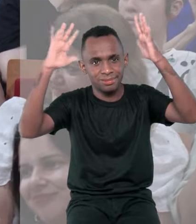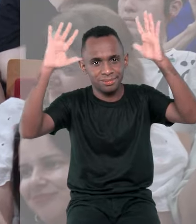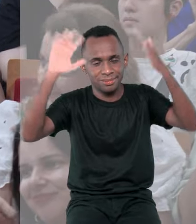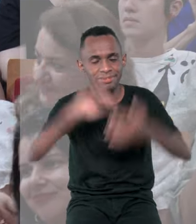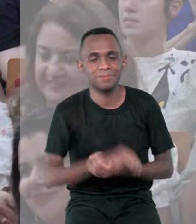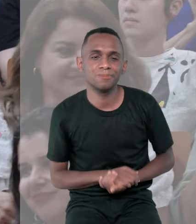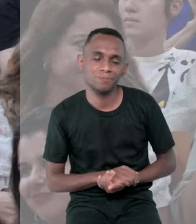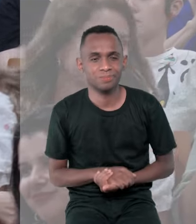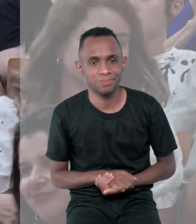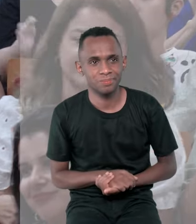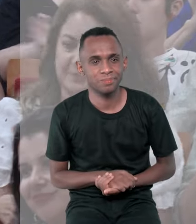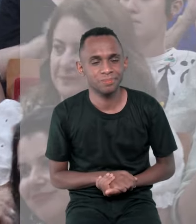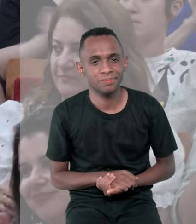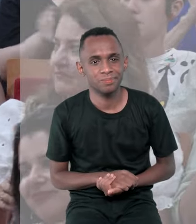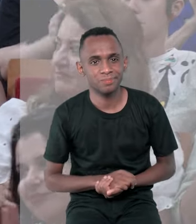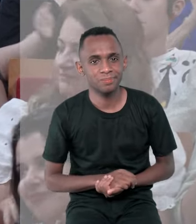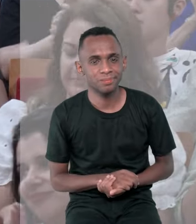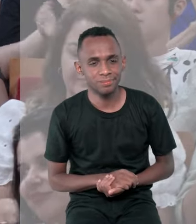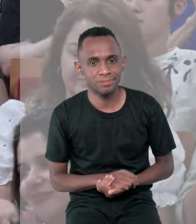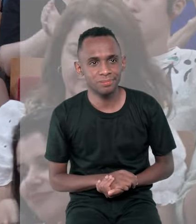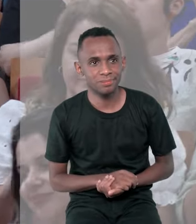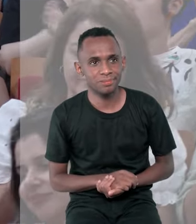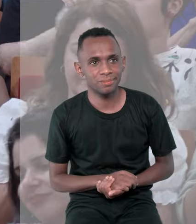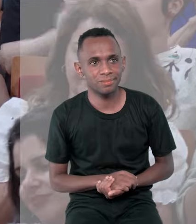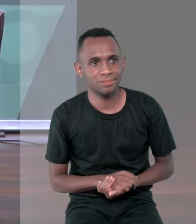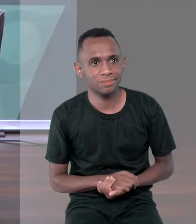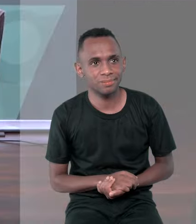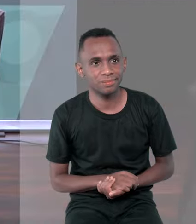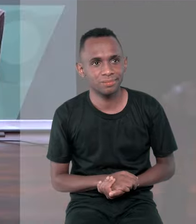A plateia se despede do autor com uma salva de palmas.